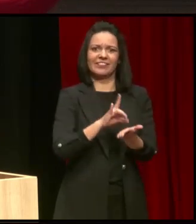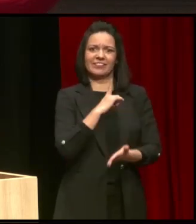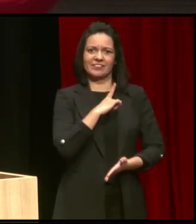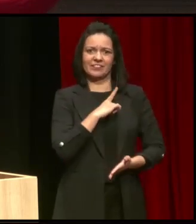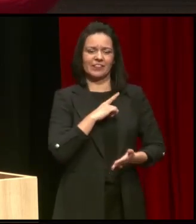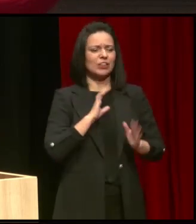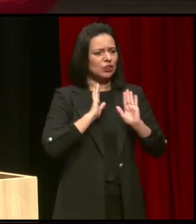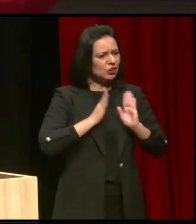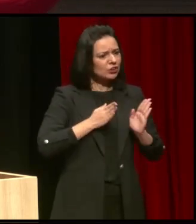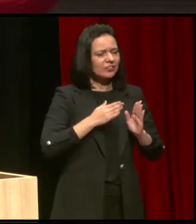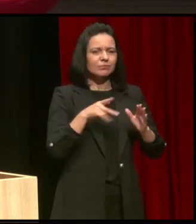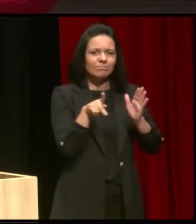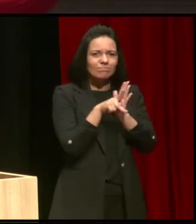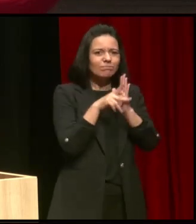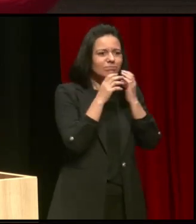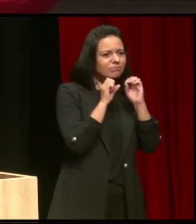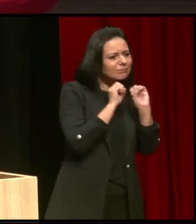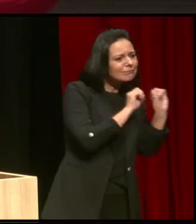Essa é a mensagem.